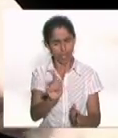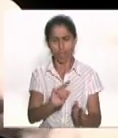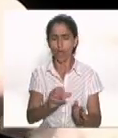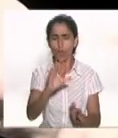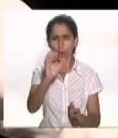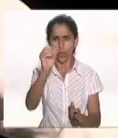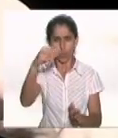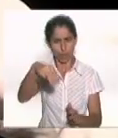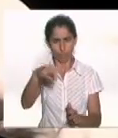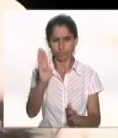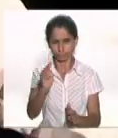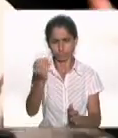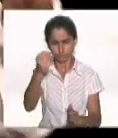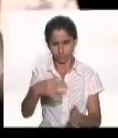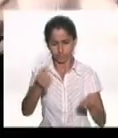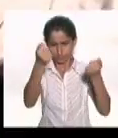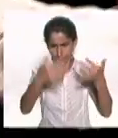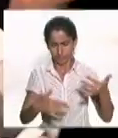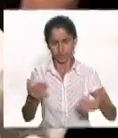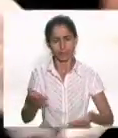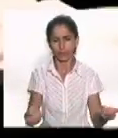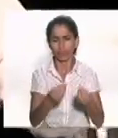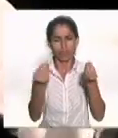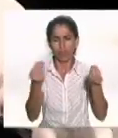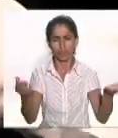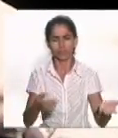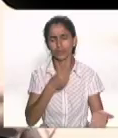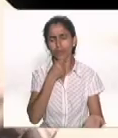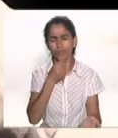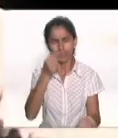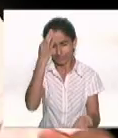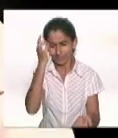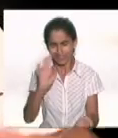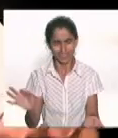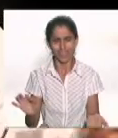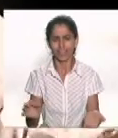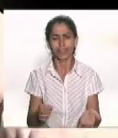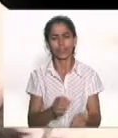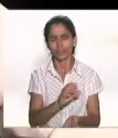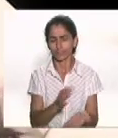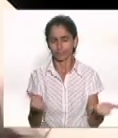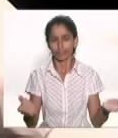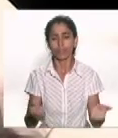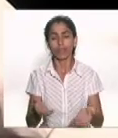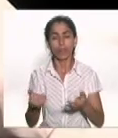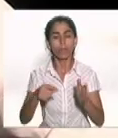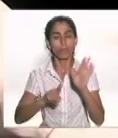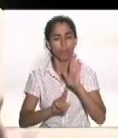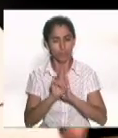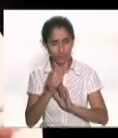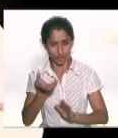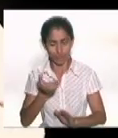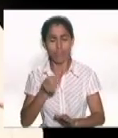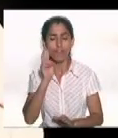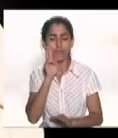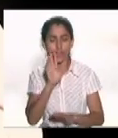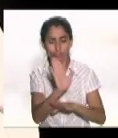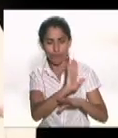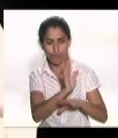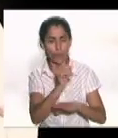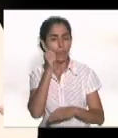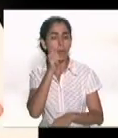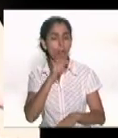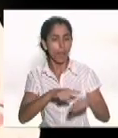Combo. Chumbo, chumbo, combo, chumbo. Vamos ver. Vocês querem ver filme pornô? Porque aqui não tinha,